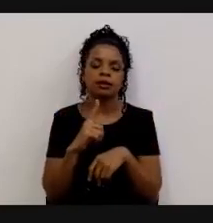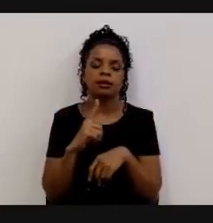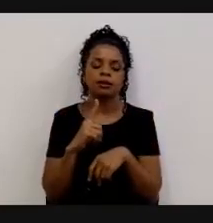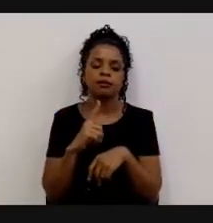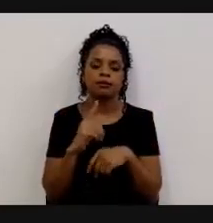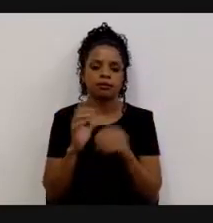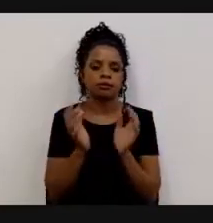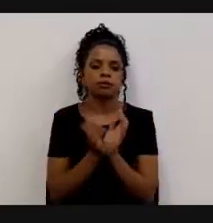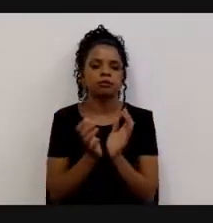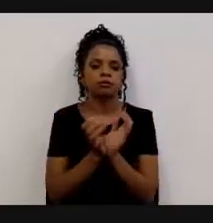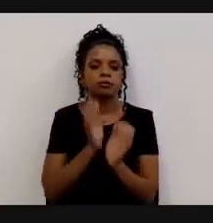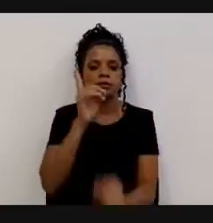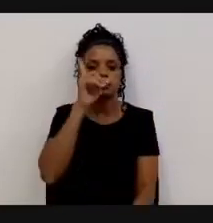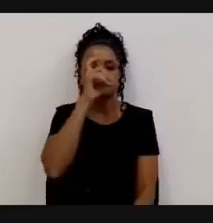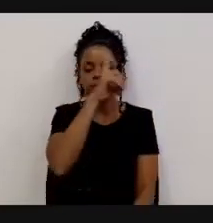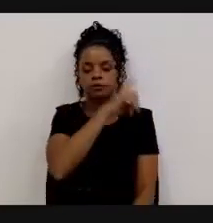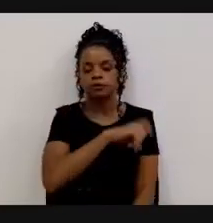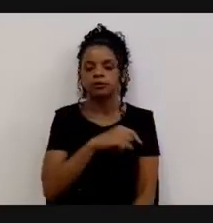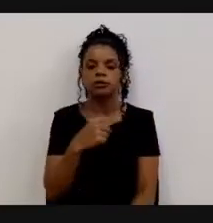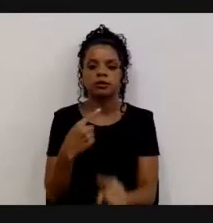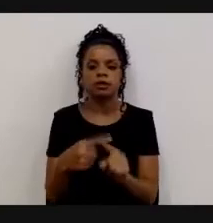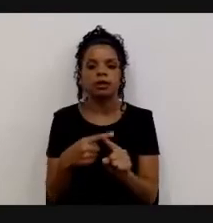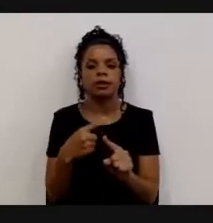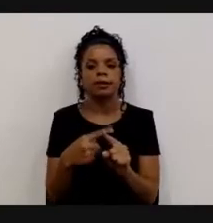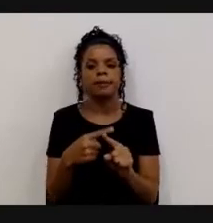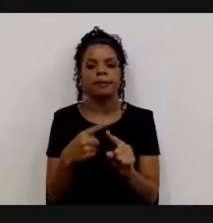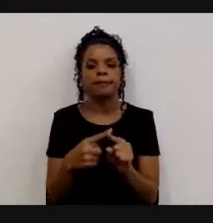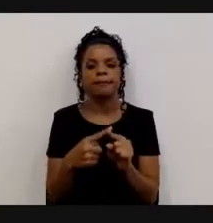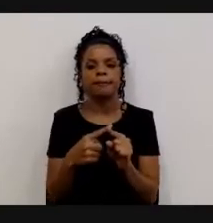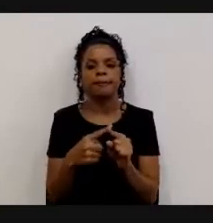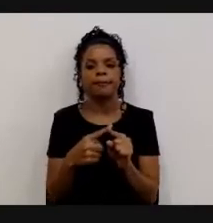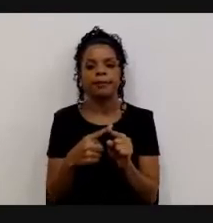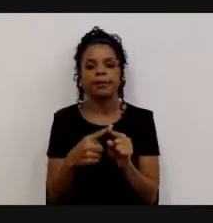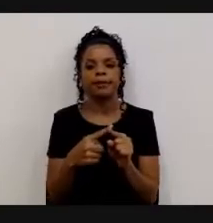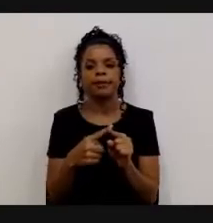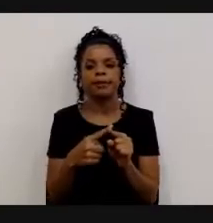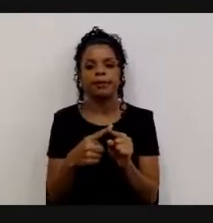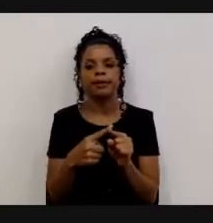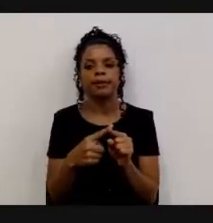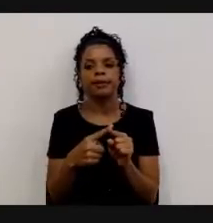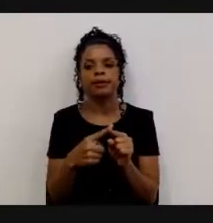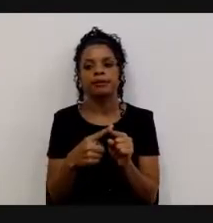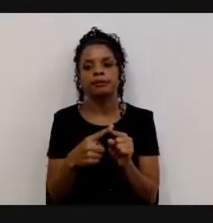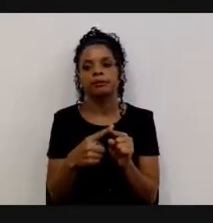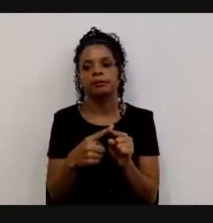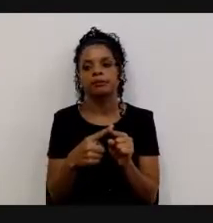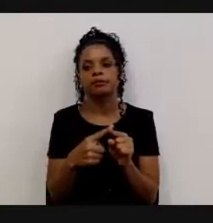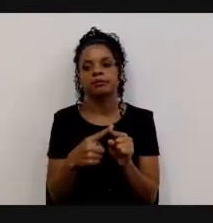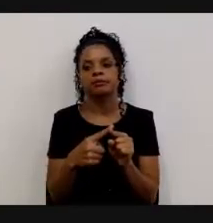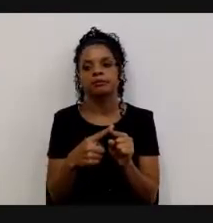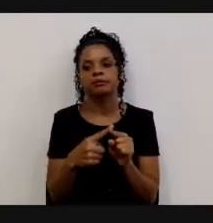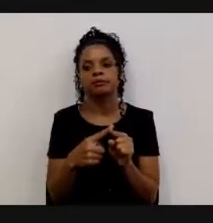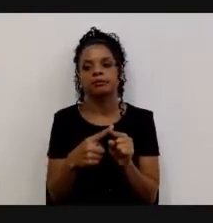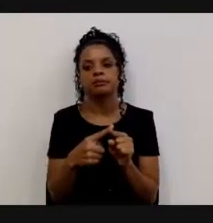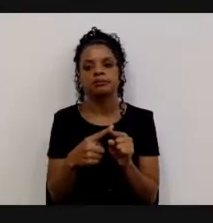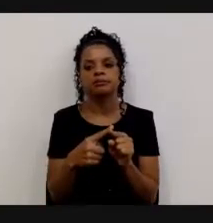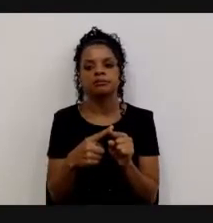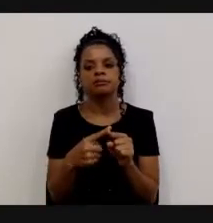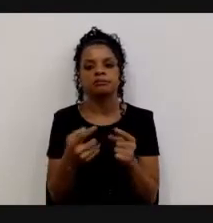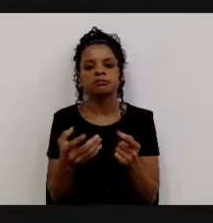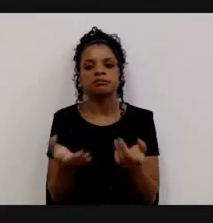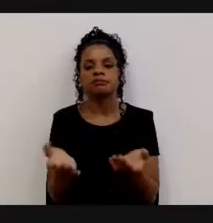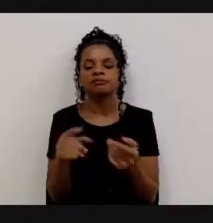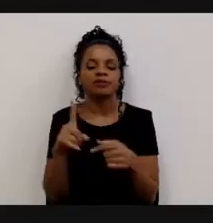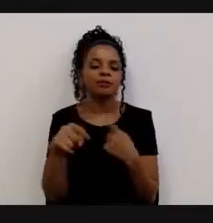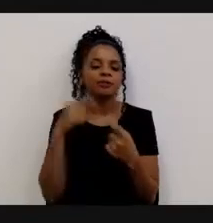porque grande parte desse material a gente conseguiu mais na ciência política do que propriamente no direito.